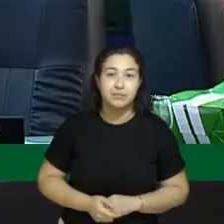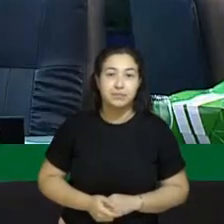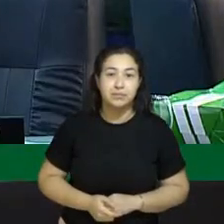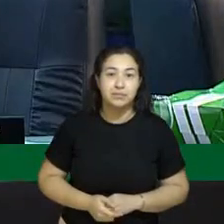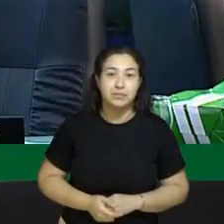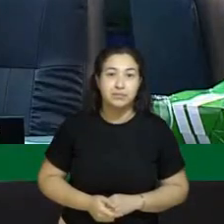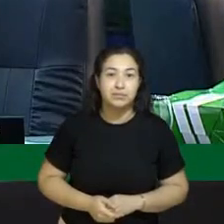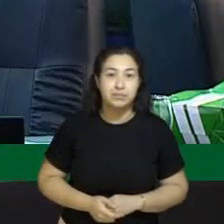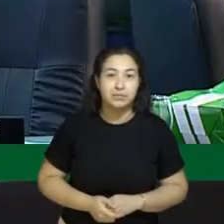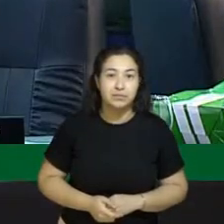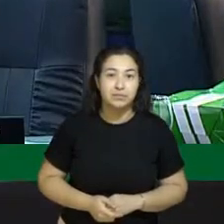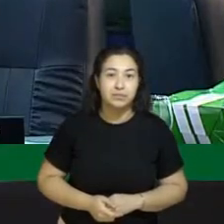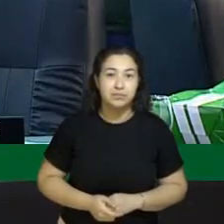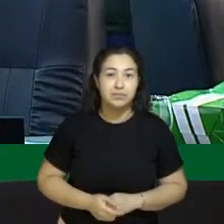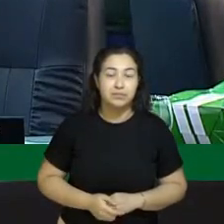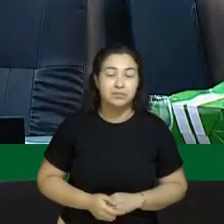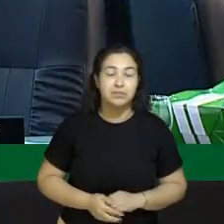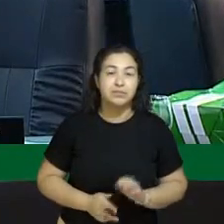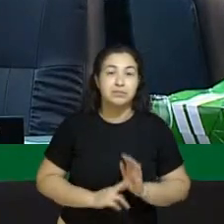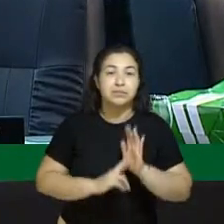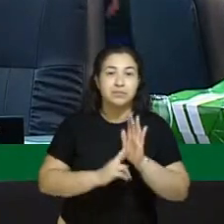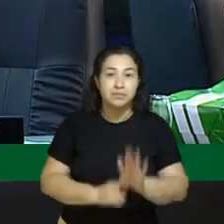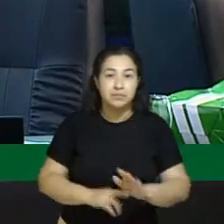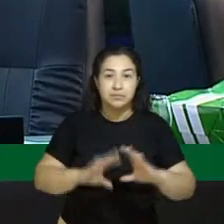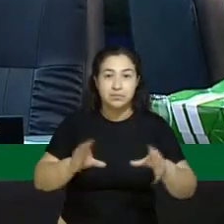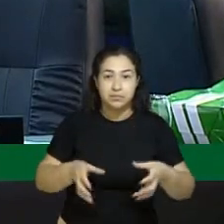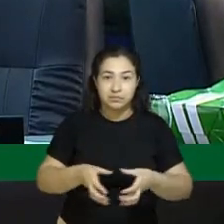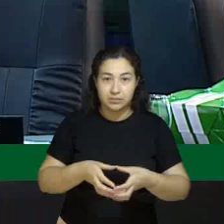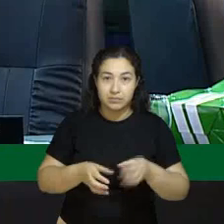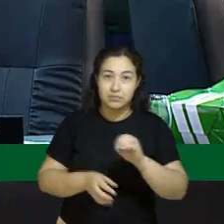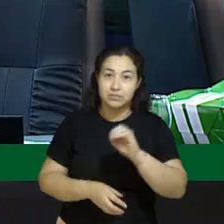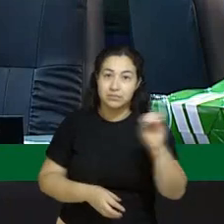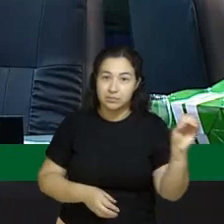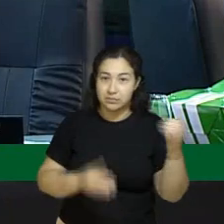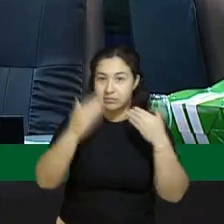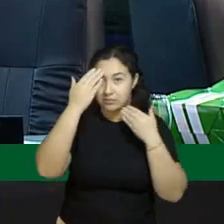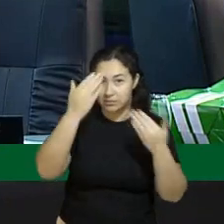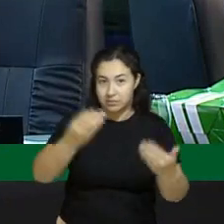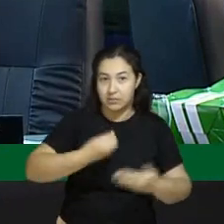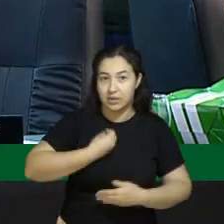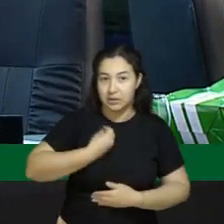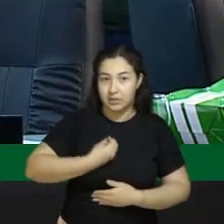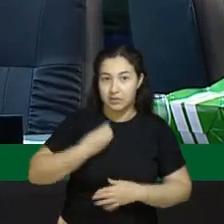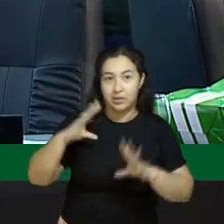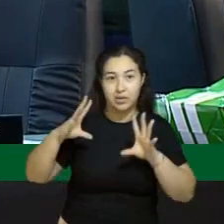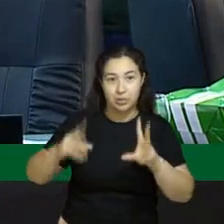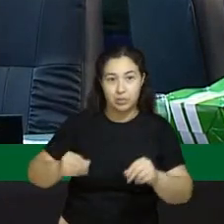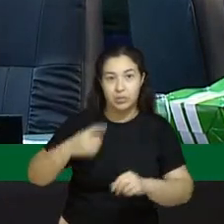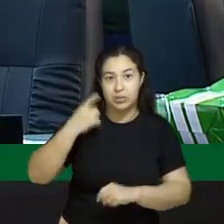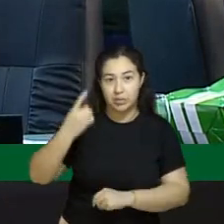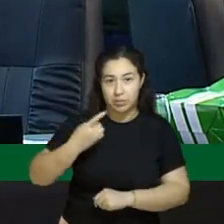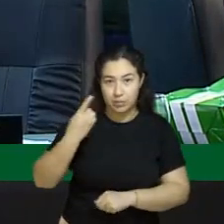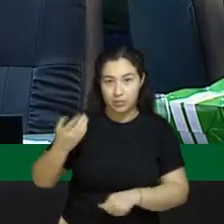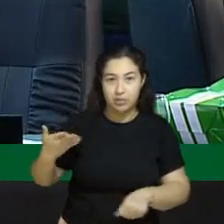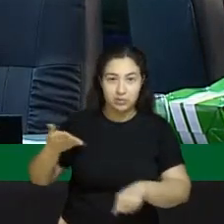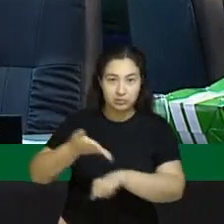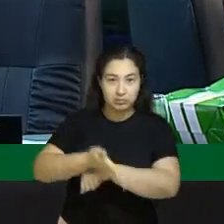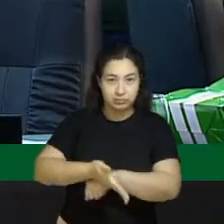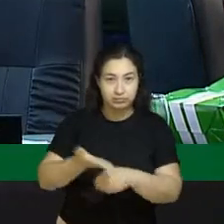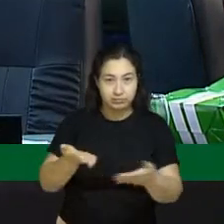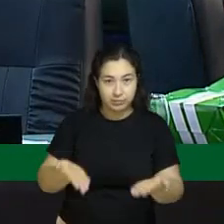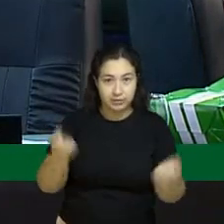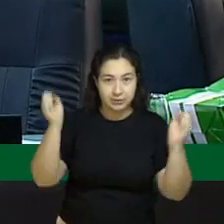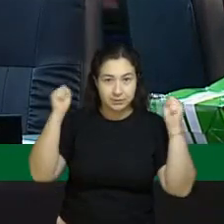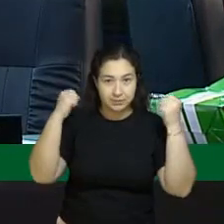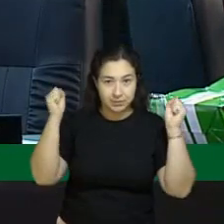em nome da coordenação da bancada do Oeste, agradecer a presença de todos os deputados e deputadas em nossa região.